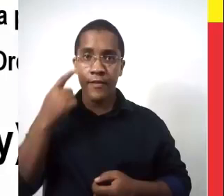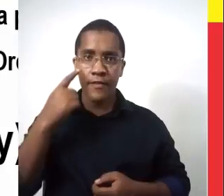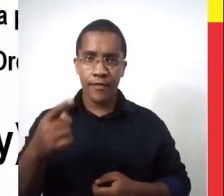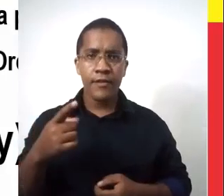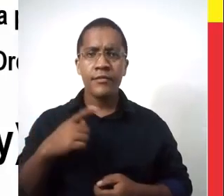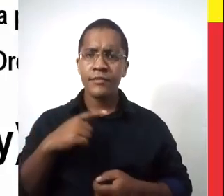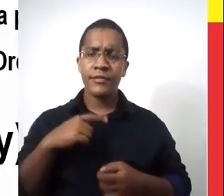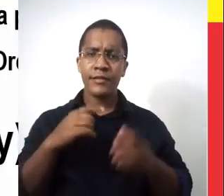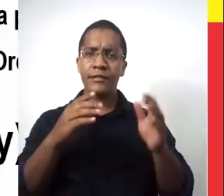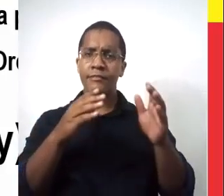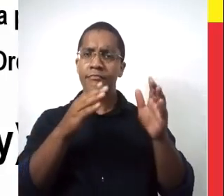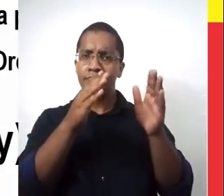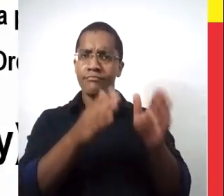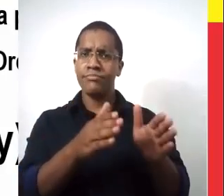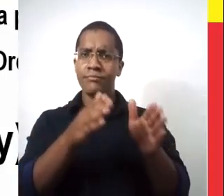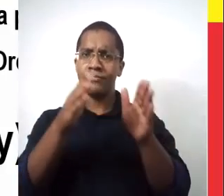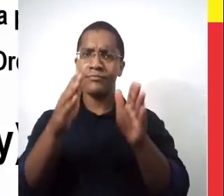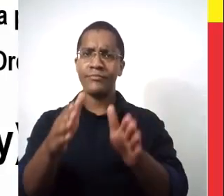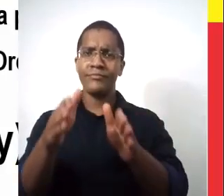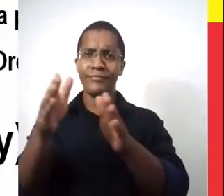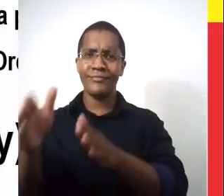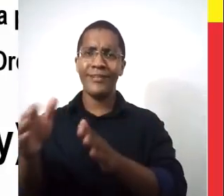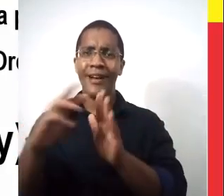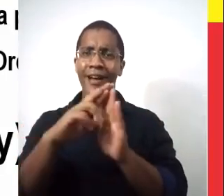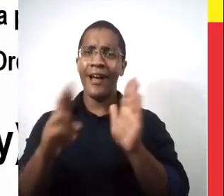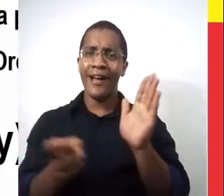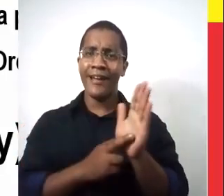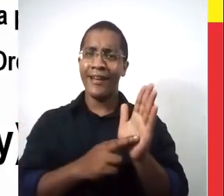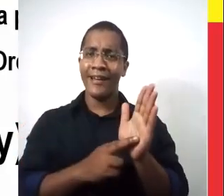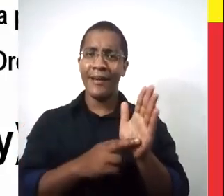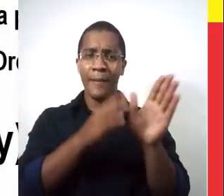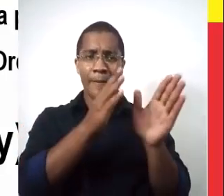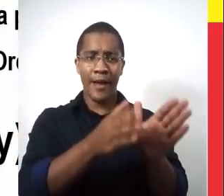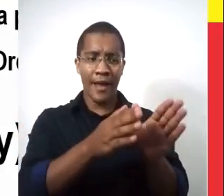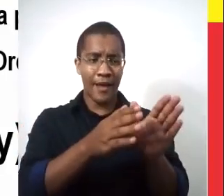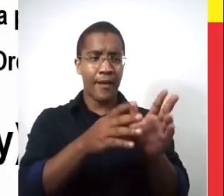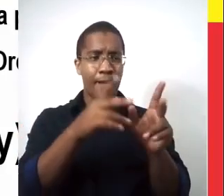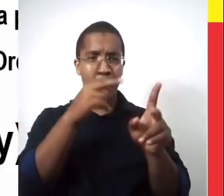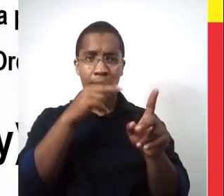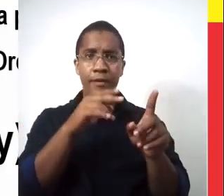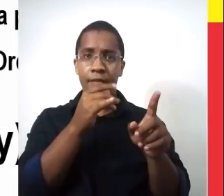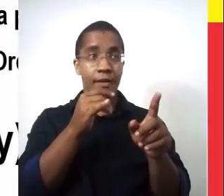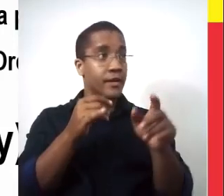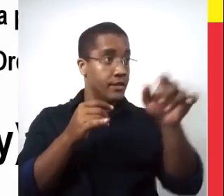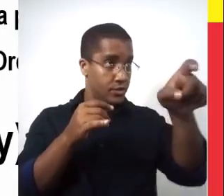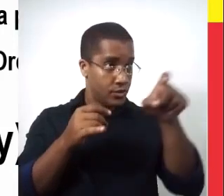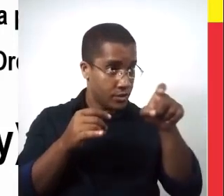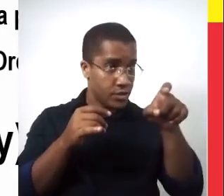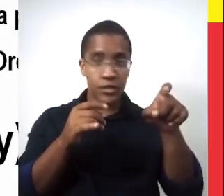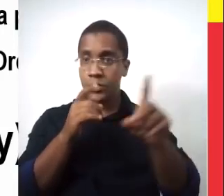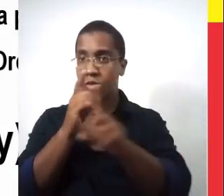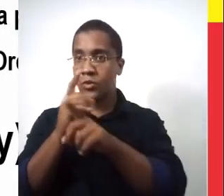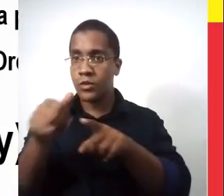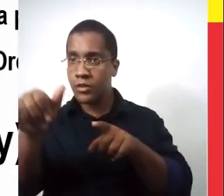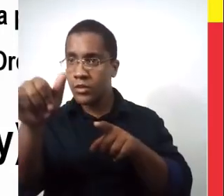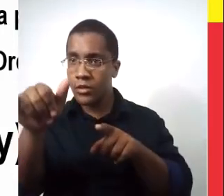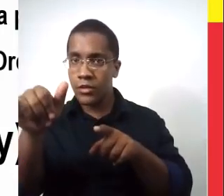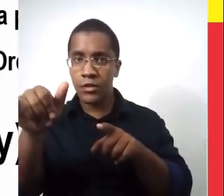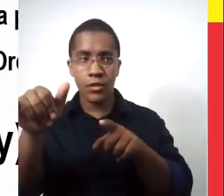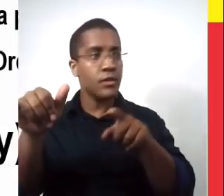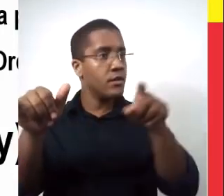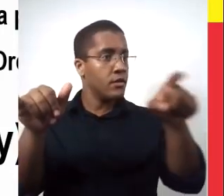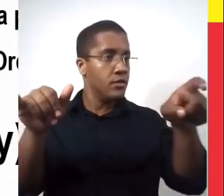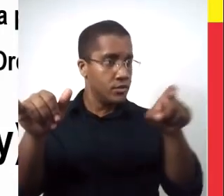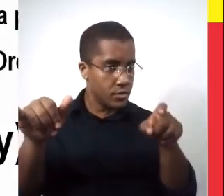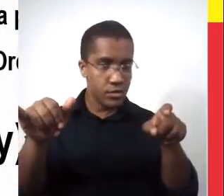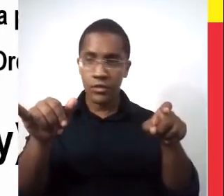observe que tem uma padronização. Como assim, padronização? Então, vem o valor de x, sai o valor de y. Vem o